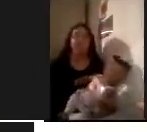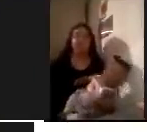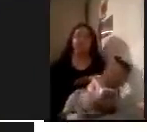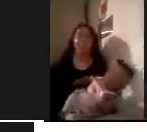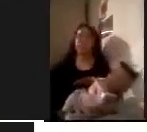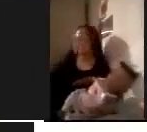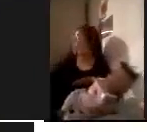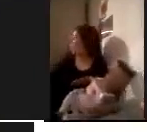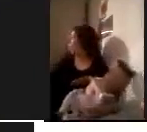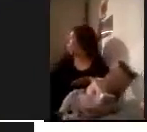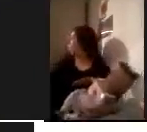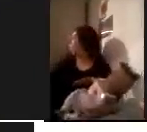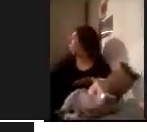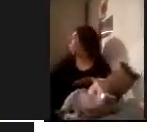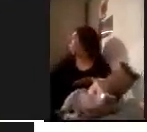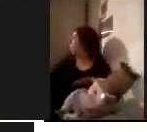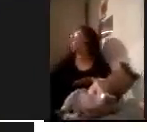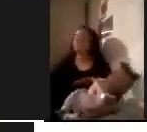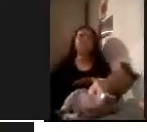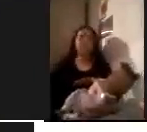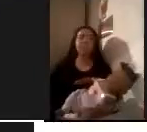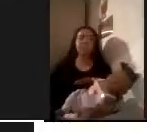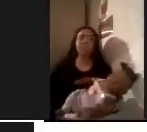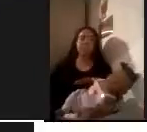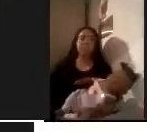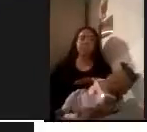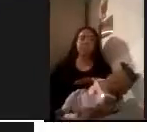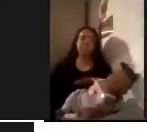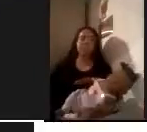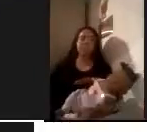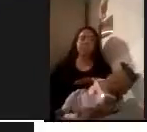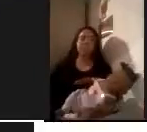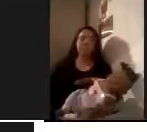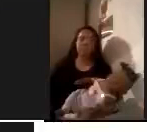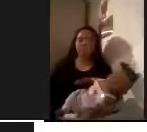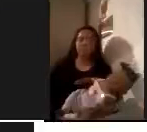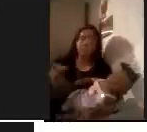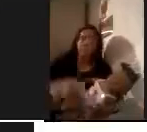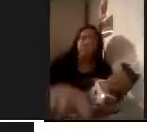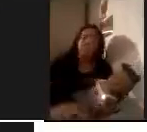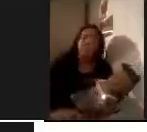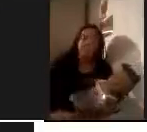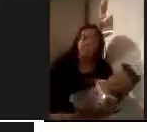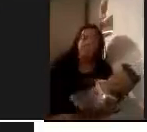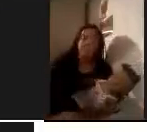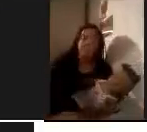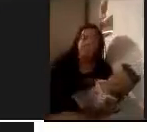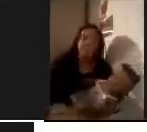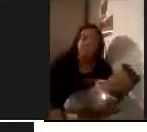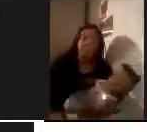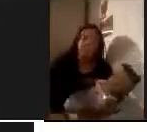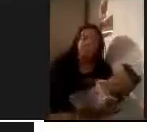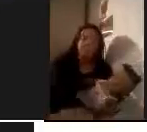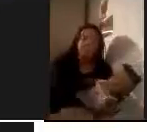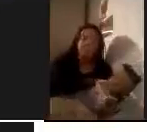estão dentro dos ovários da mulher, porque, como vocês bem sabem, o homem, quantos espermas